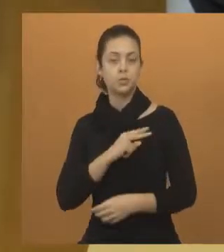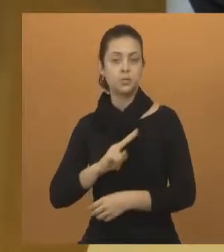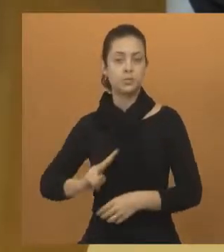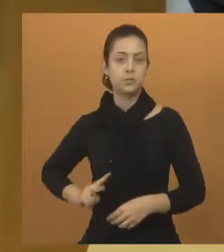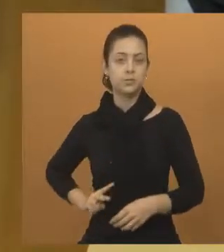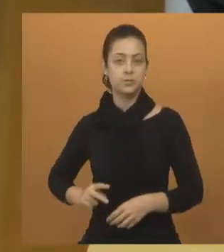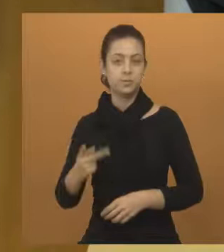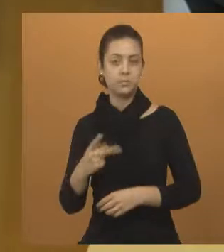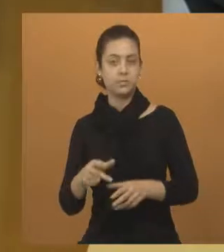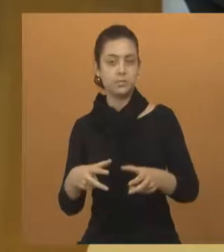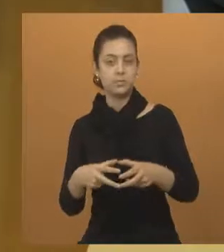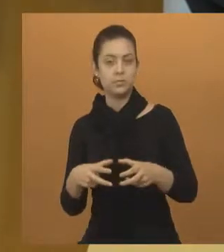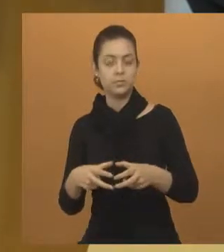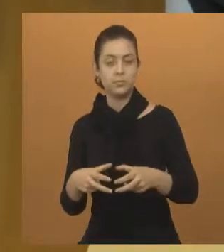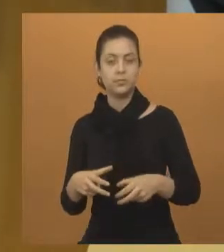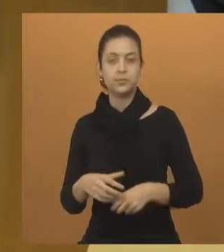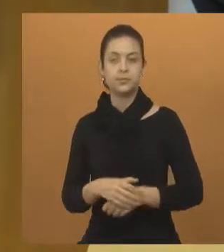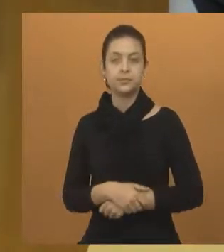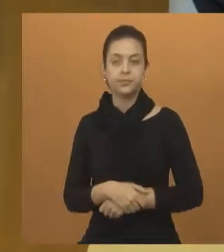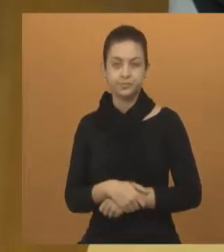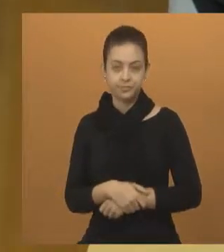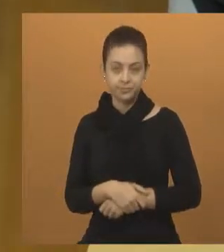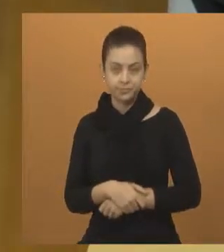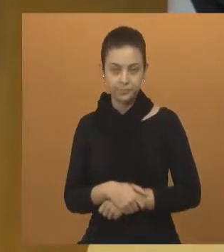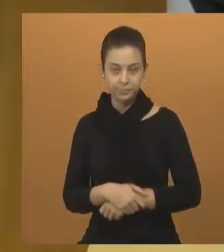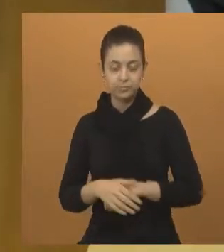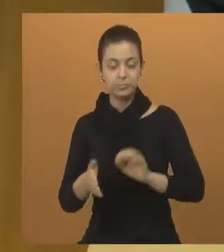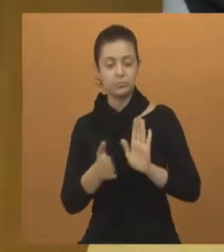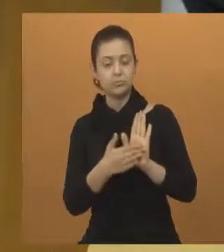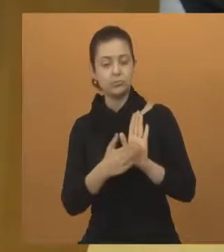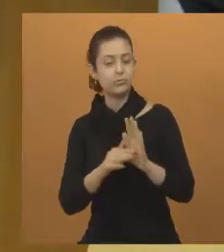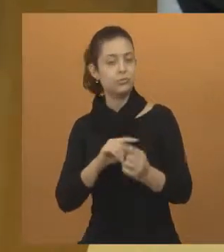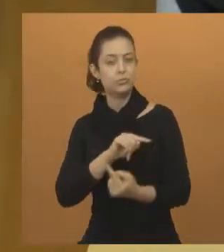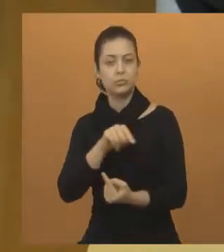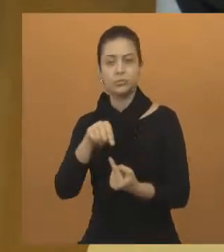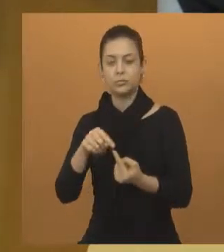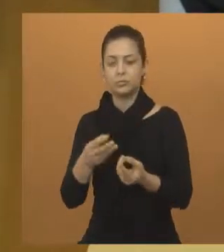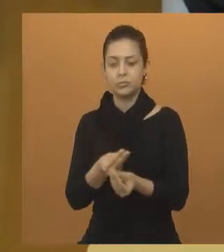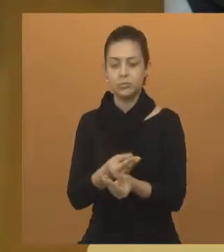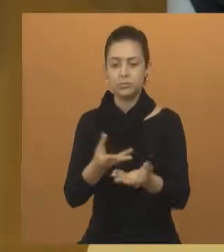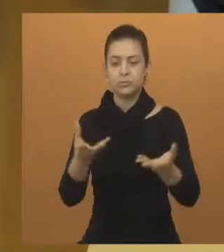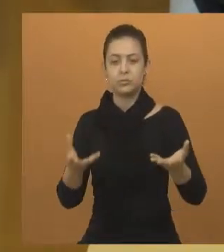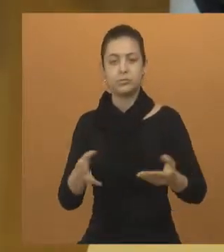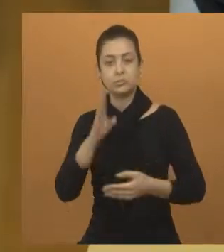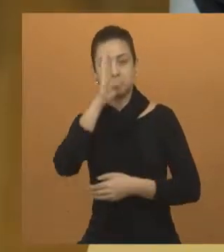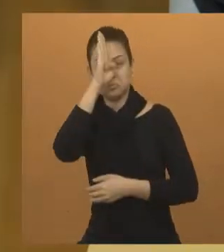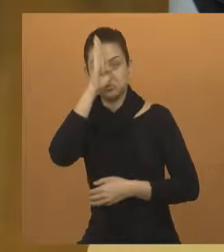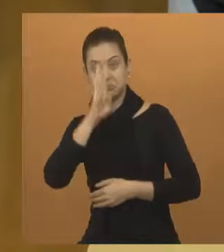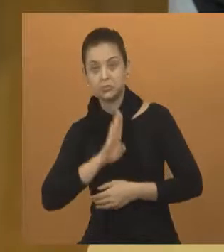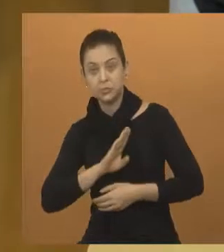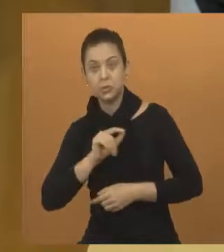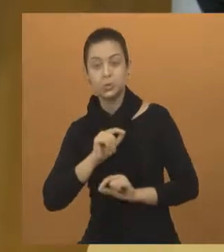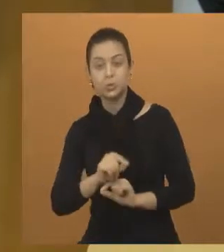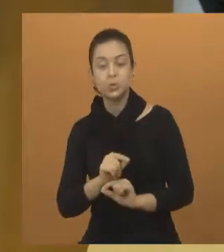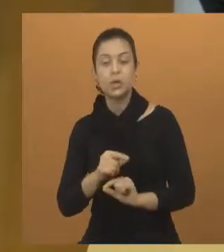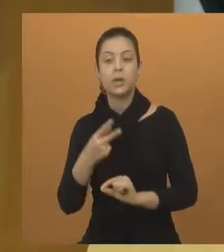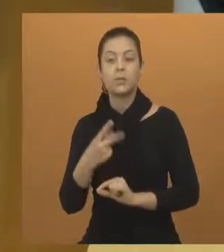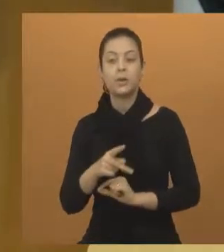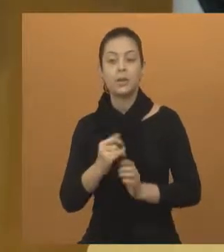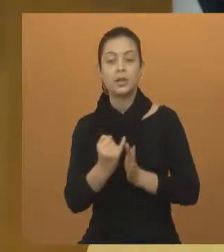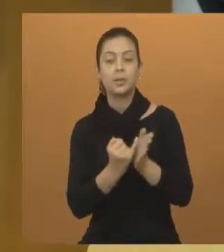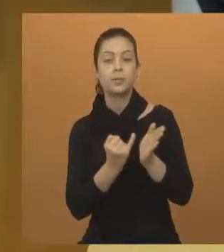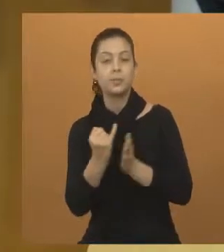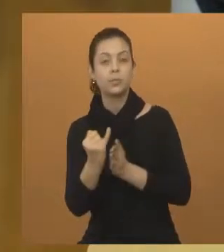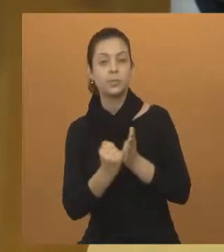vereadores desta Casa Legislativa. O presente projeto objetiva conceder a remissão e isenção dos créditos